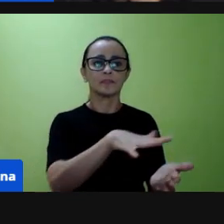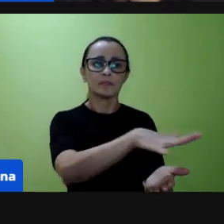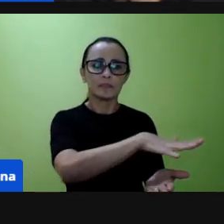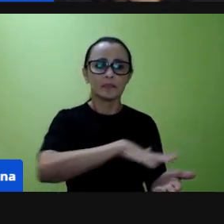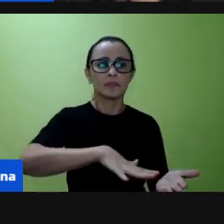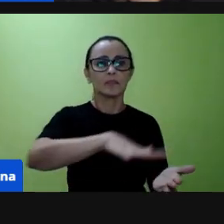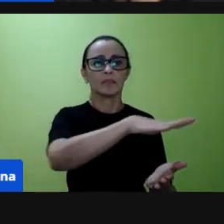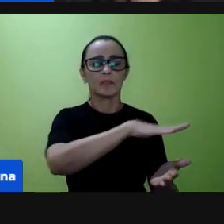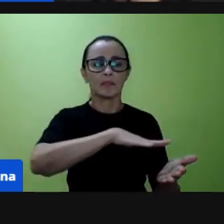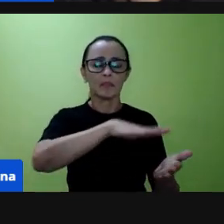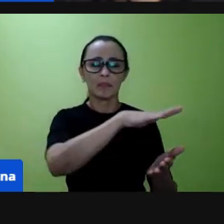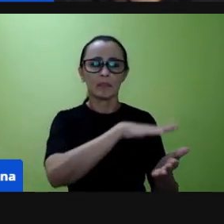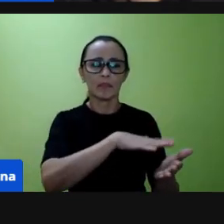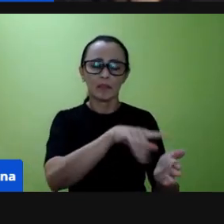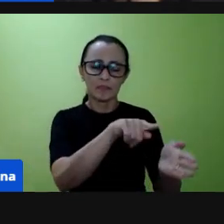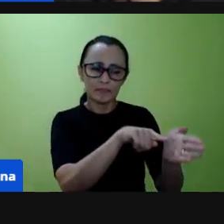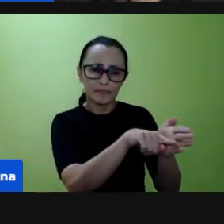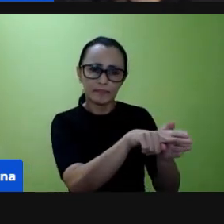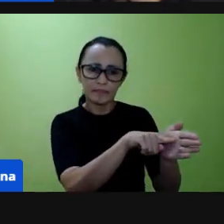produção de saberes, né?